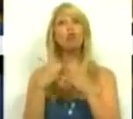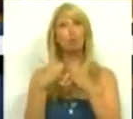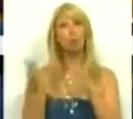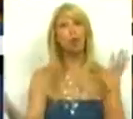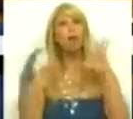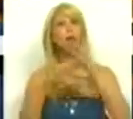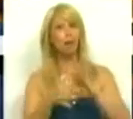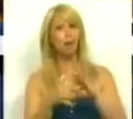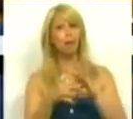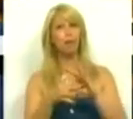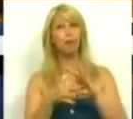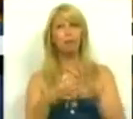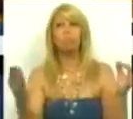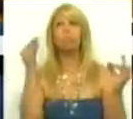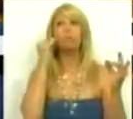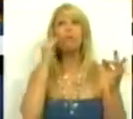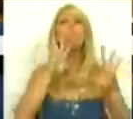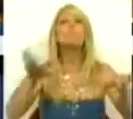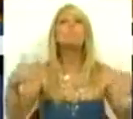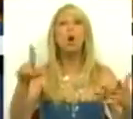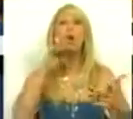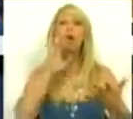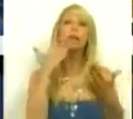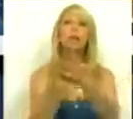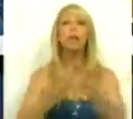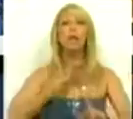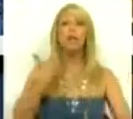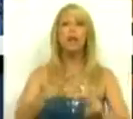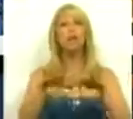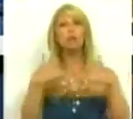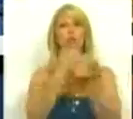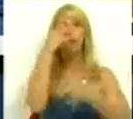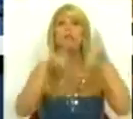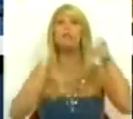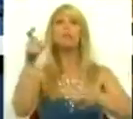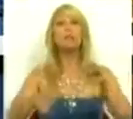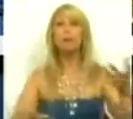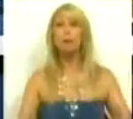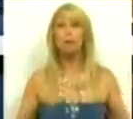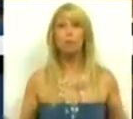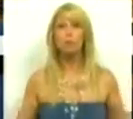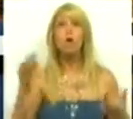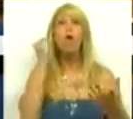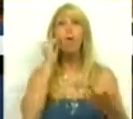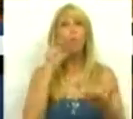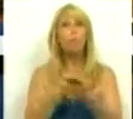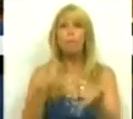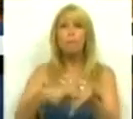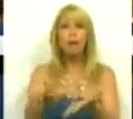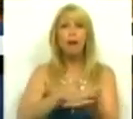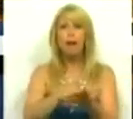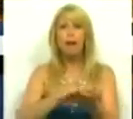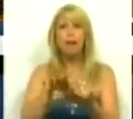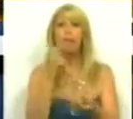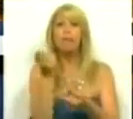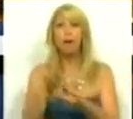estão ligadas, como podemos nós garantir os direitos sociais dos cidadãos? Como podemos nós garantir as isenções nas taxas